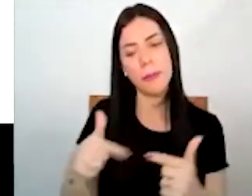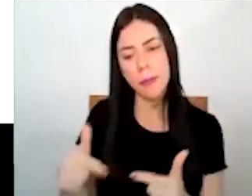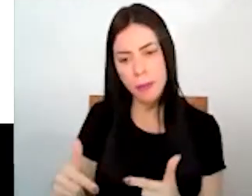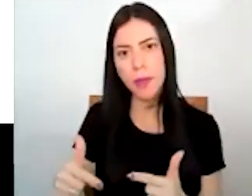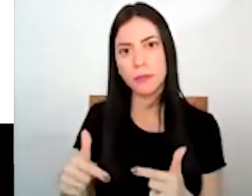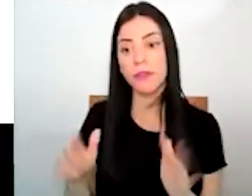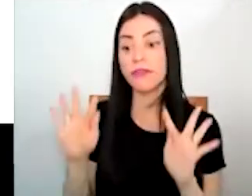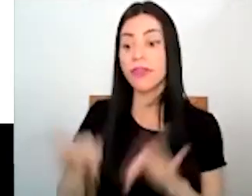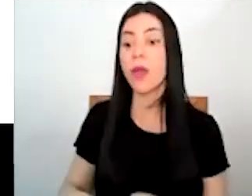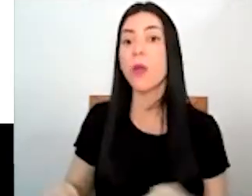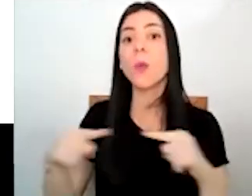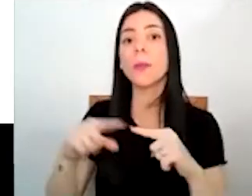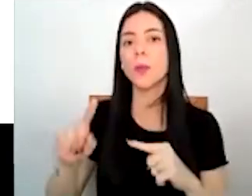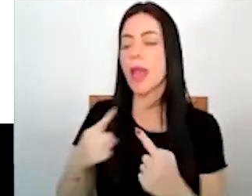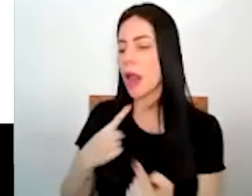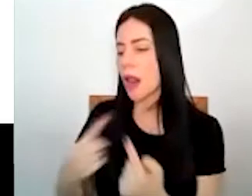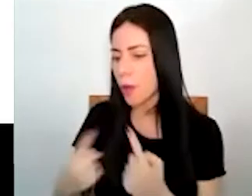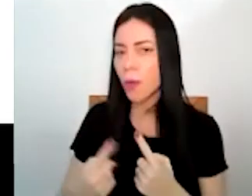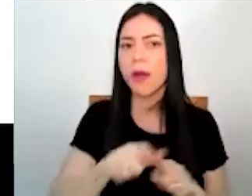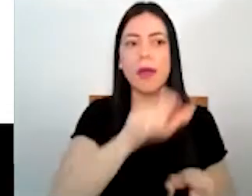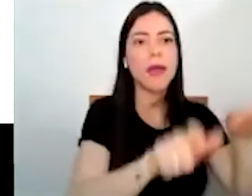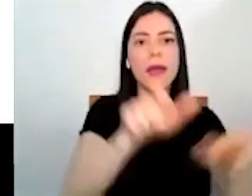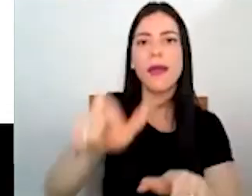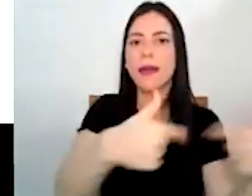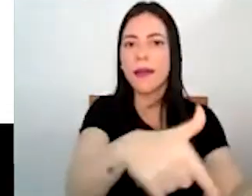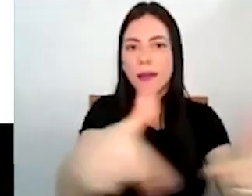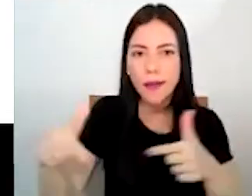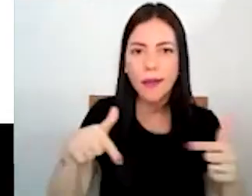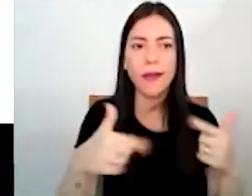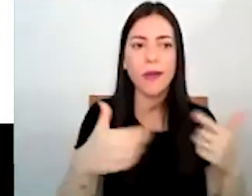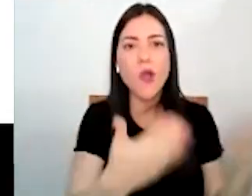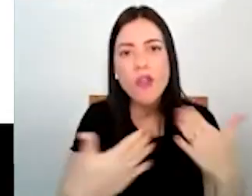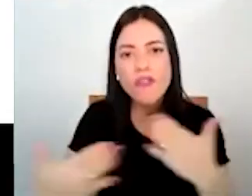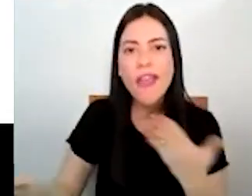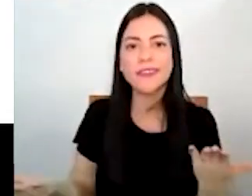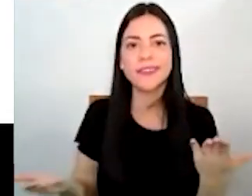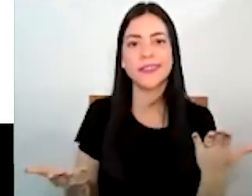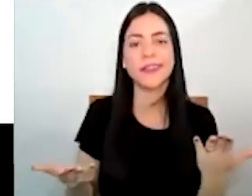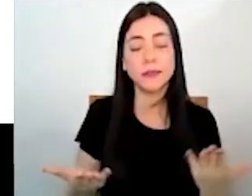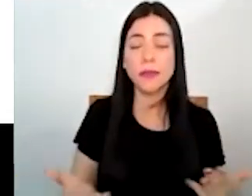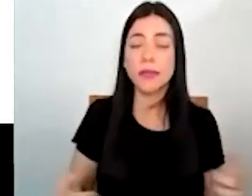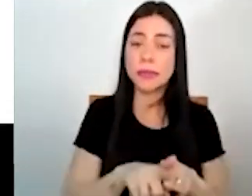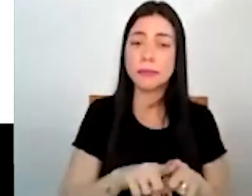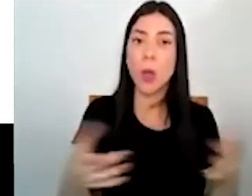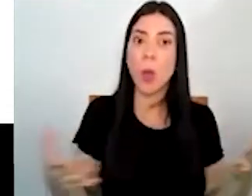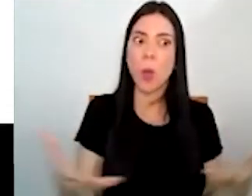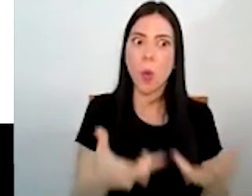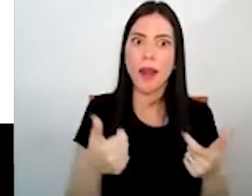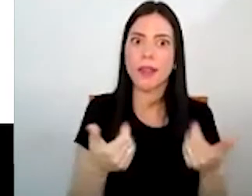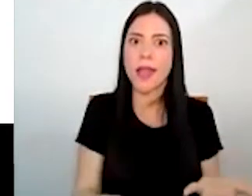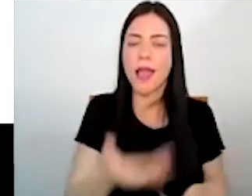agentes que estão envolvidos ao longo desse percurso de trabalho, de todas as boas conversas, né, ou de todas as conversas e aí a qualidade delas,